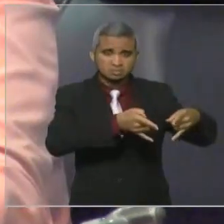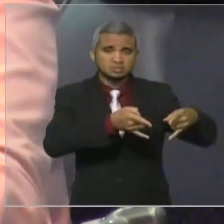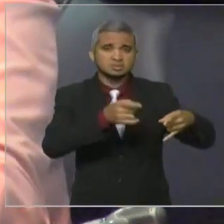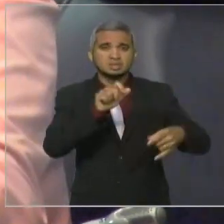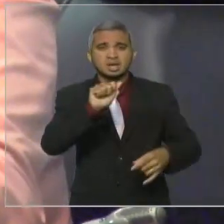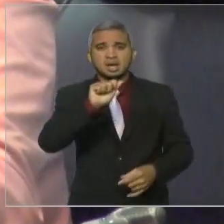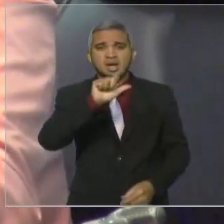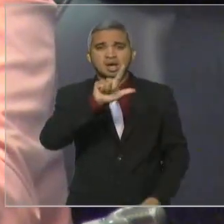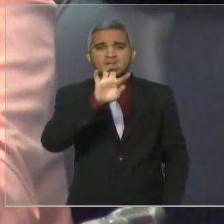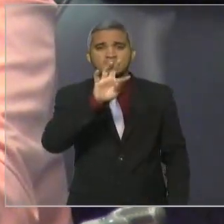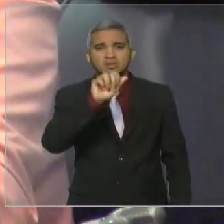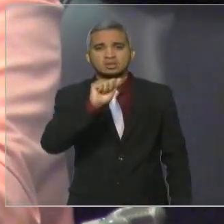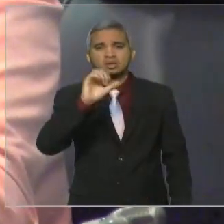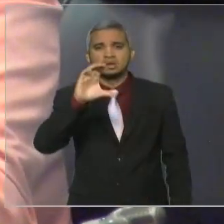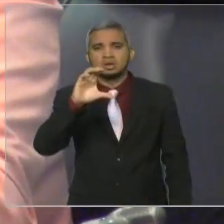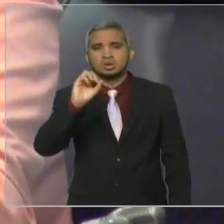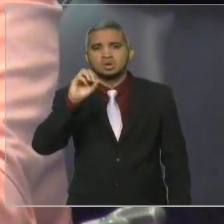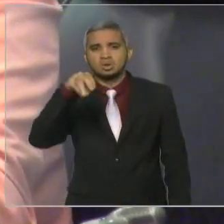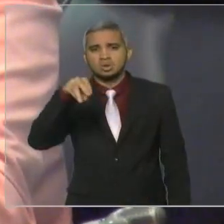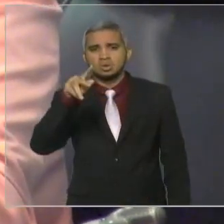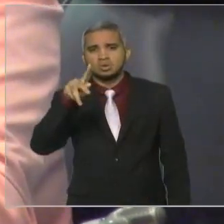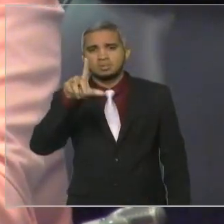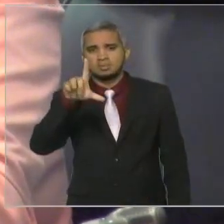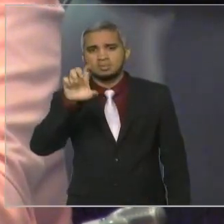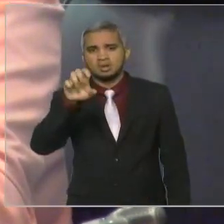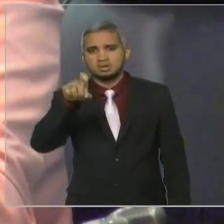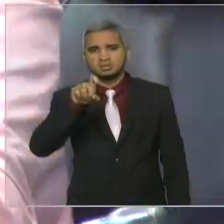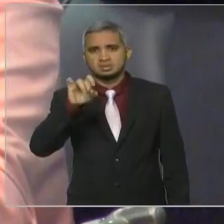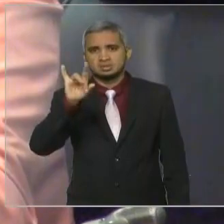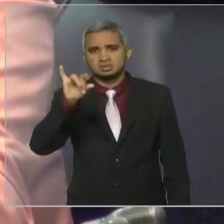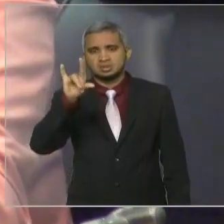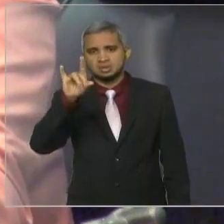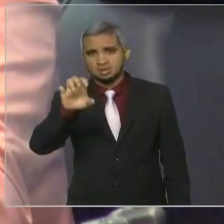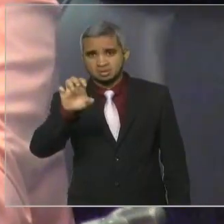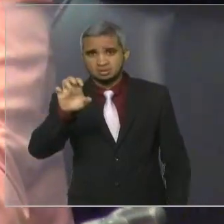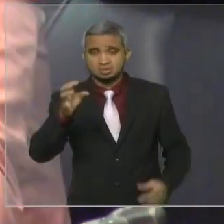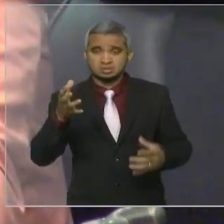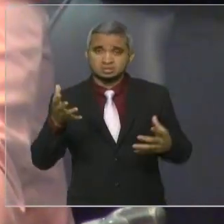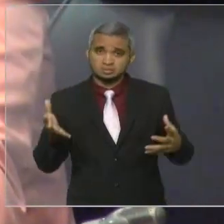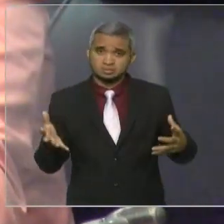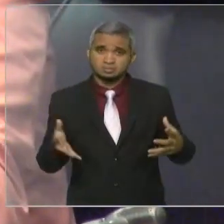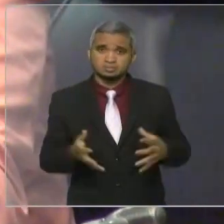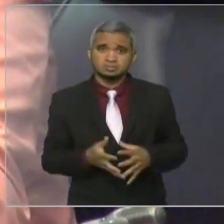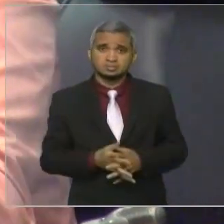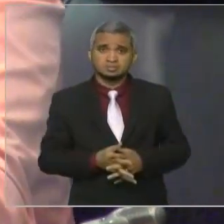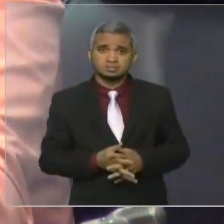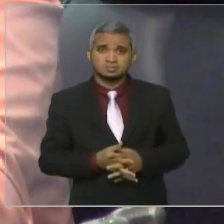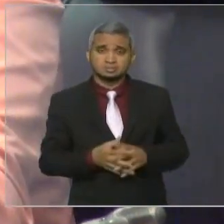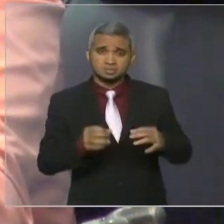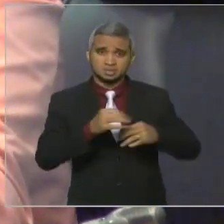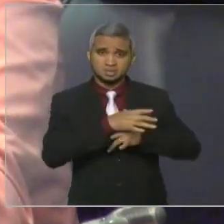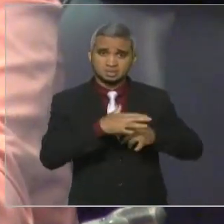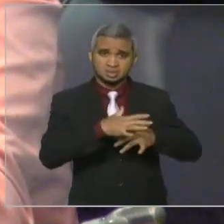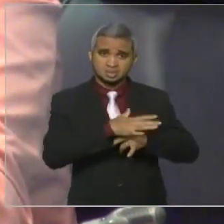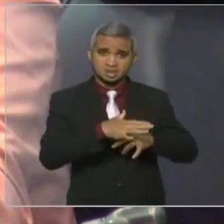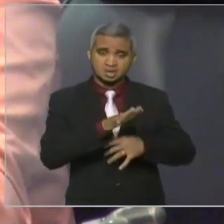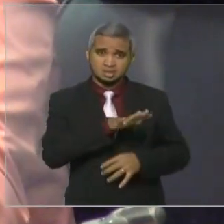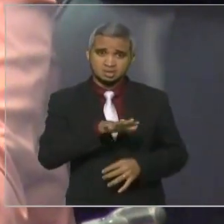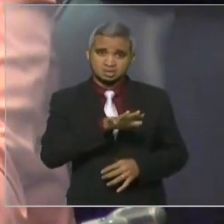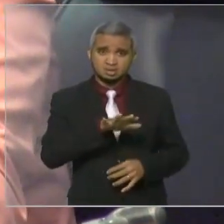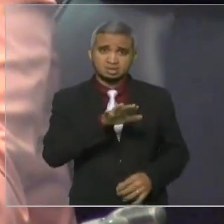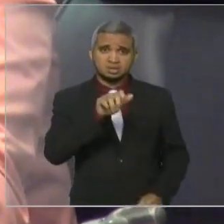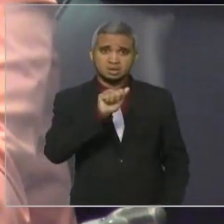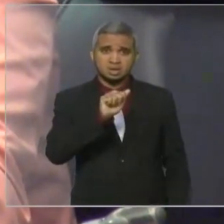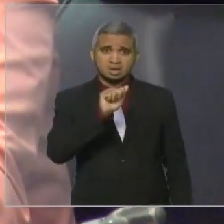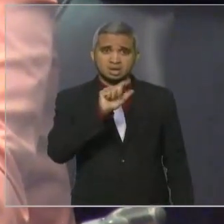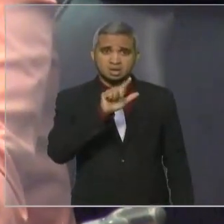hospital na estrutura que já foi aberto, um do macro regional, em uma cidade grande, maior cidade do Baixo Parnaíba, e que se precisa, tendo